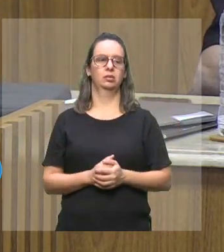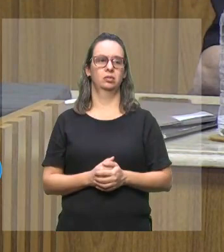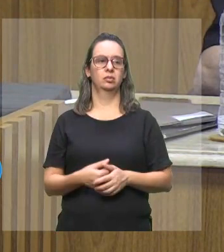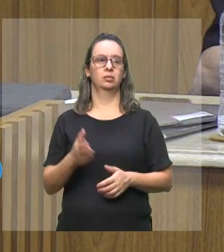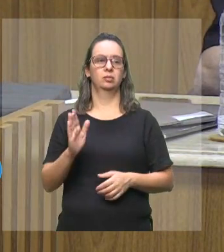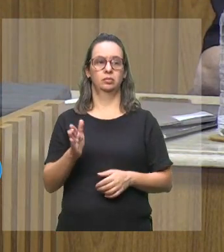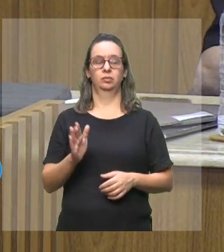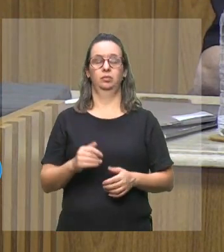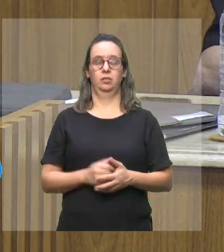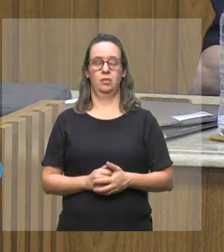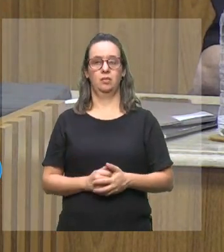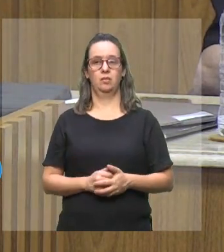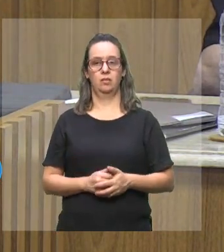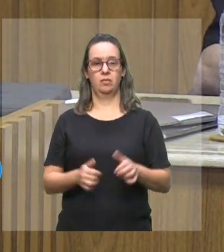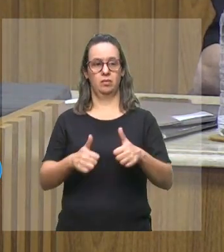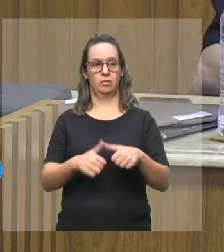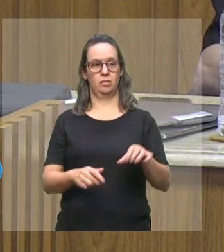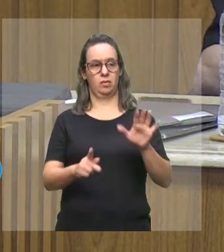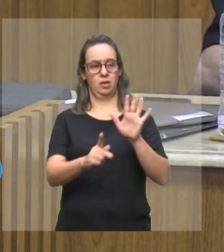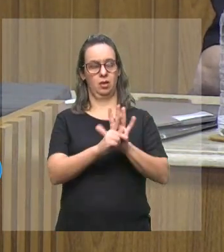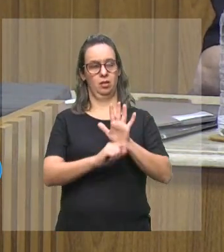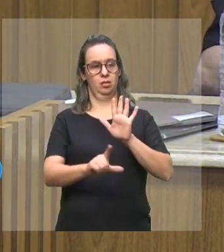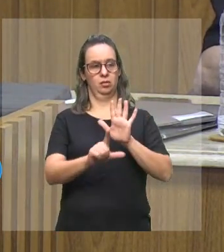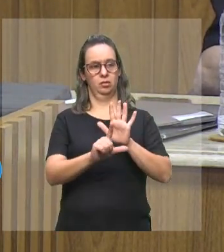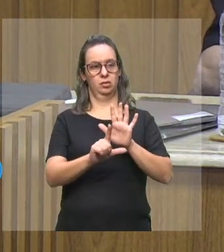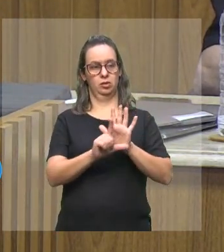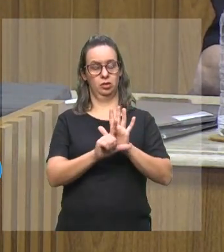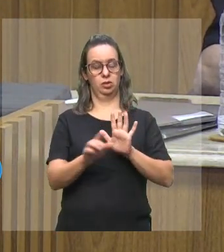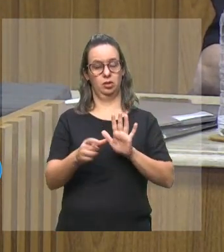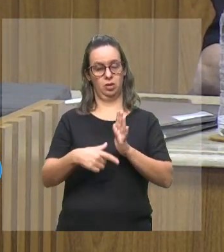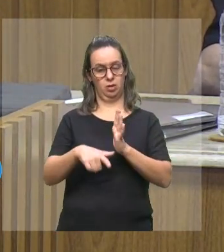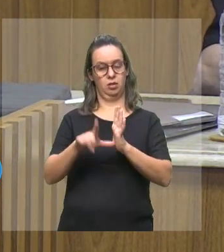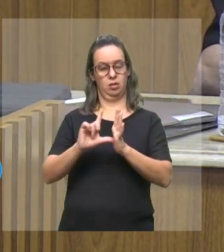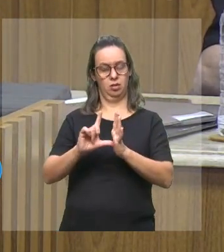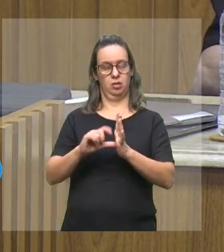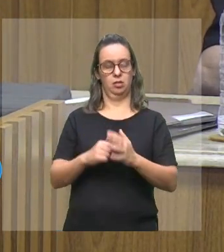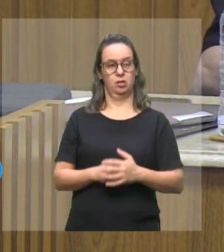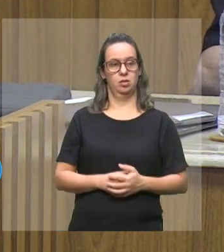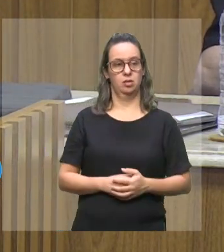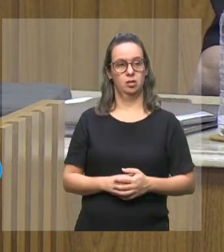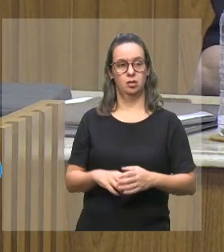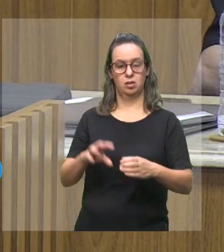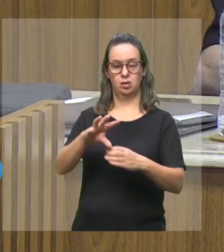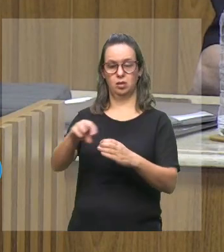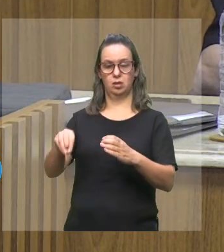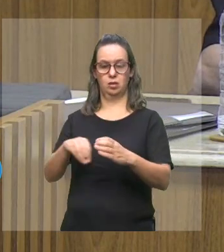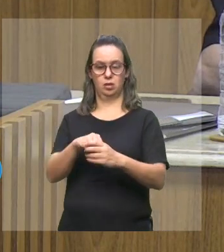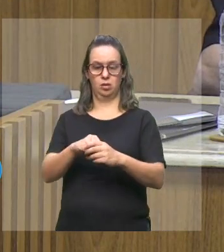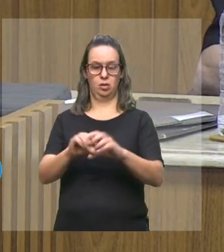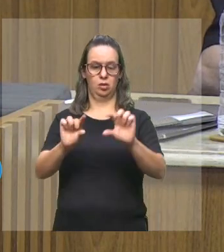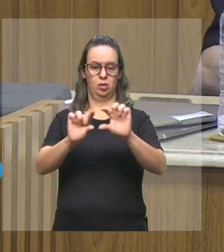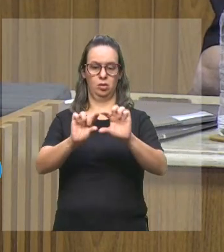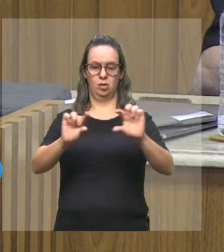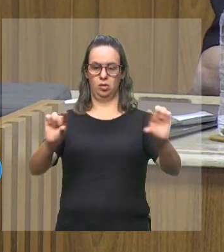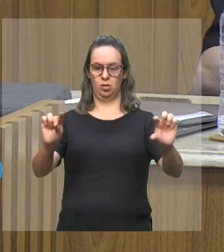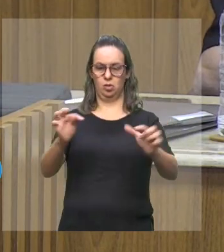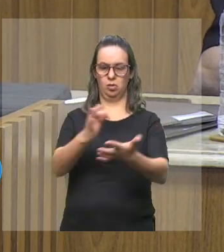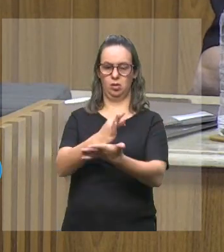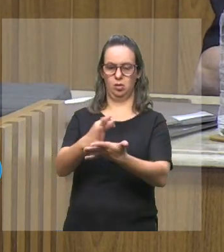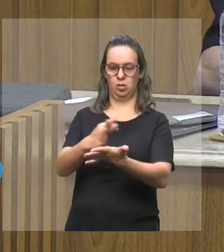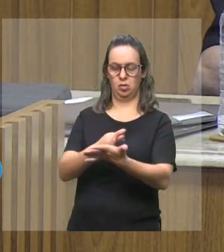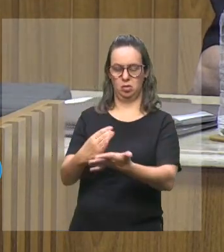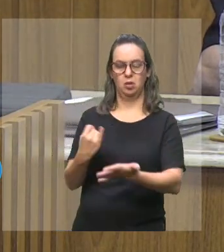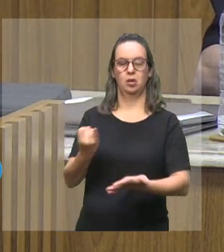constando no projeto anterior, e incluímos um parágrafo que nós consideramos de grande